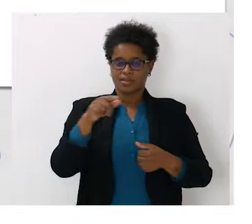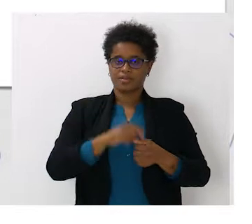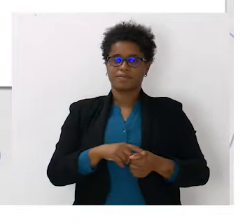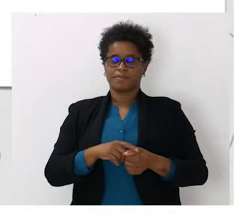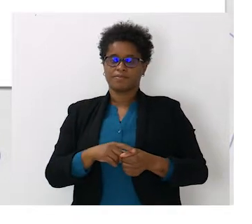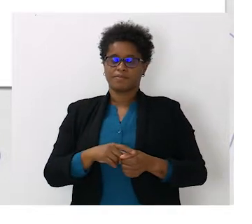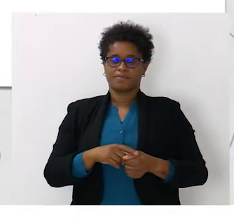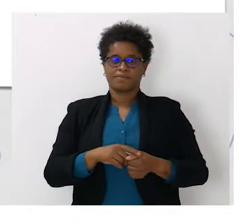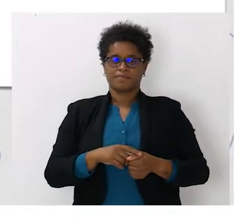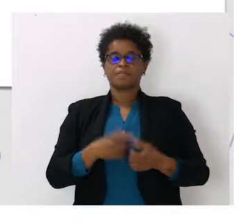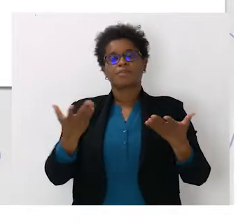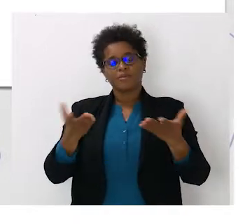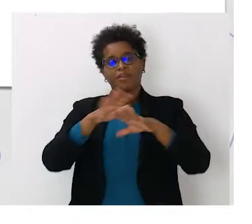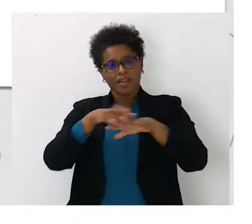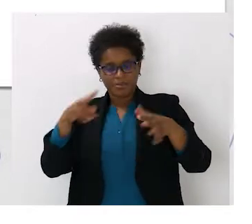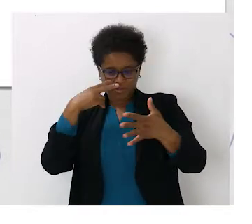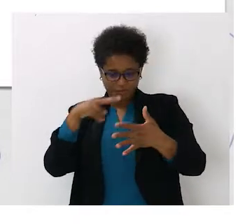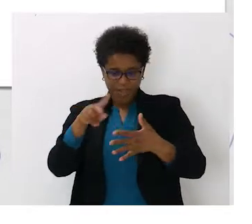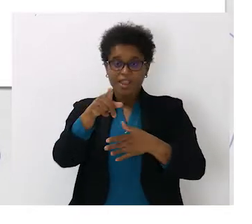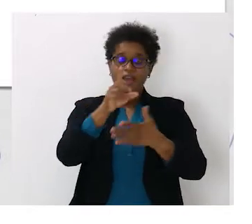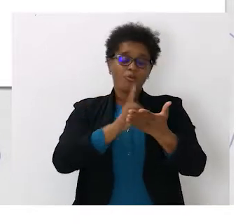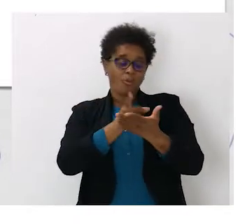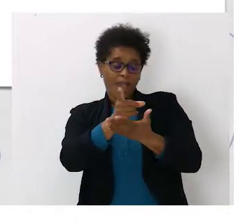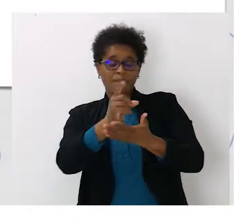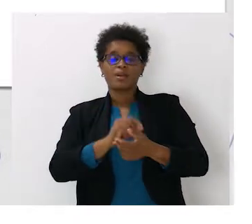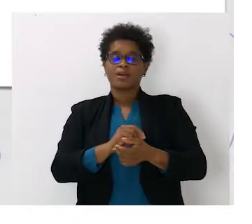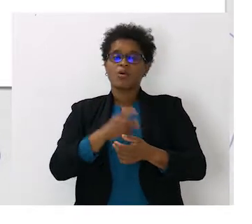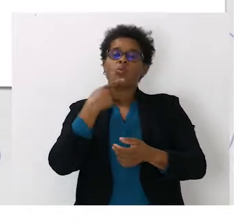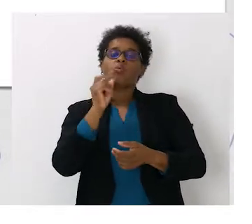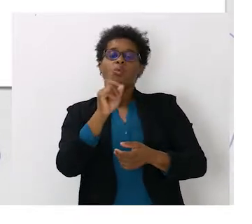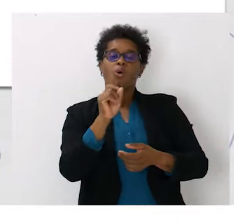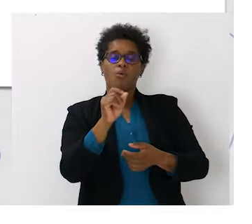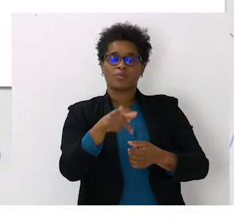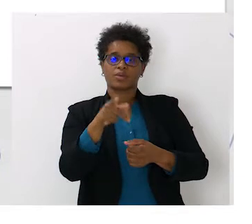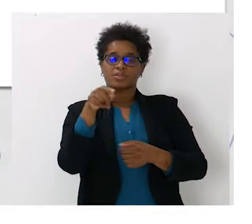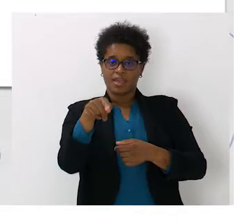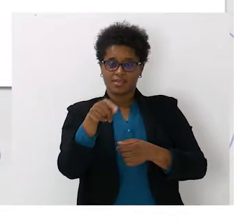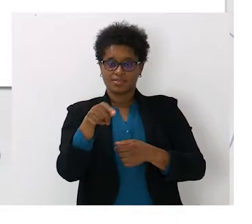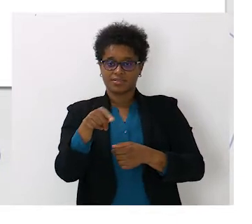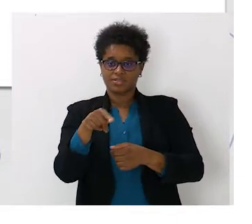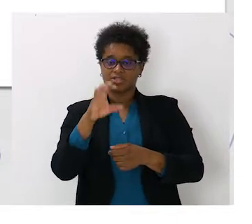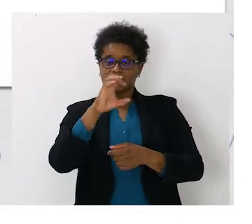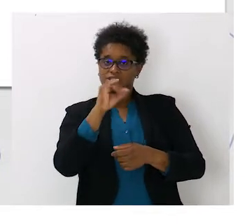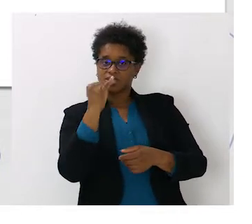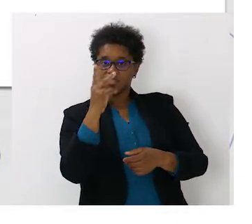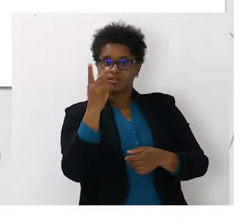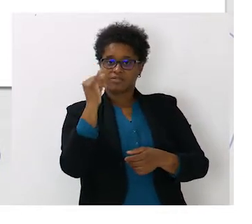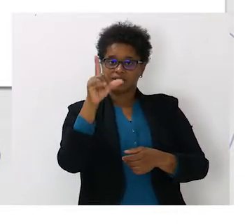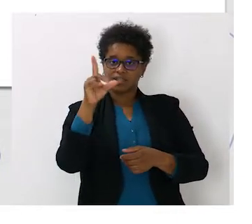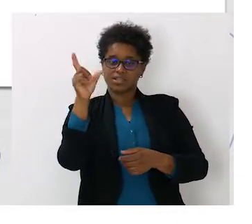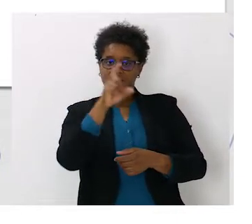ali, como acabamos de observar no mapa, o nome dessas civilizações: